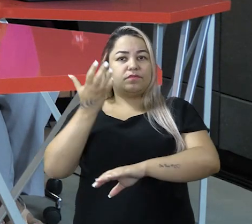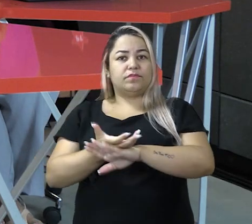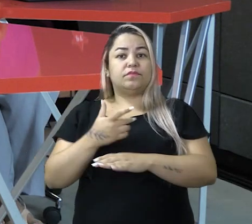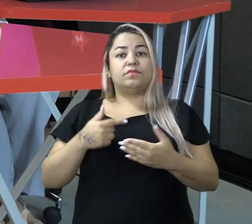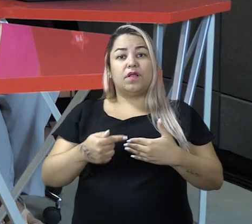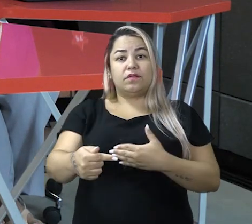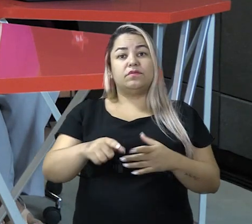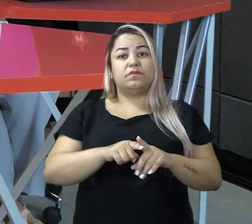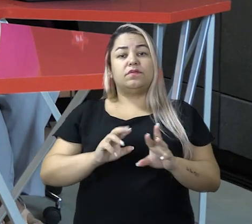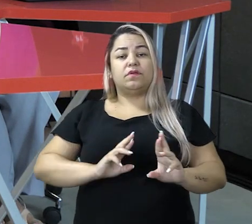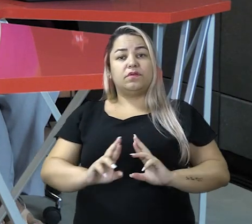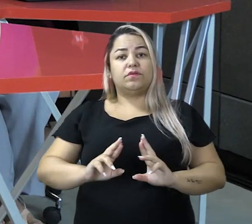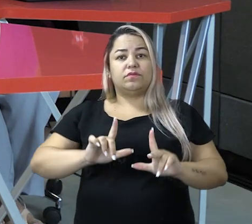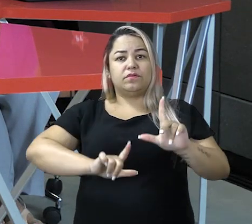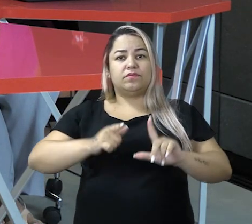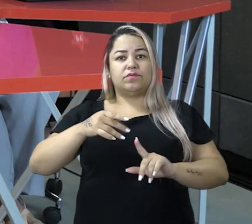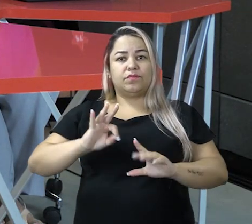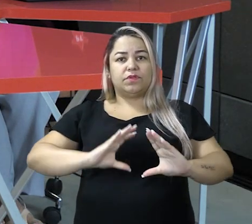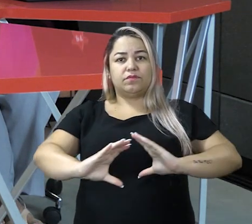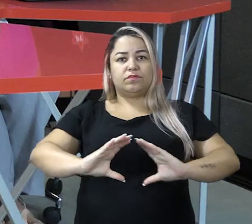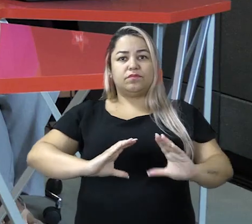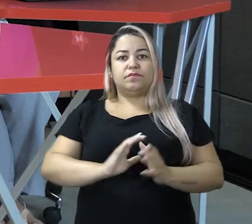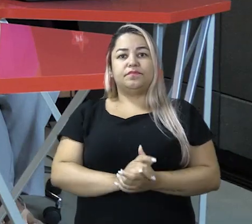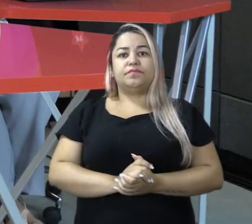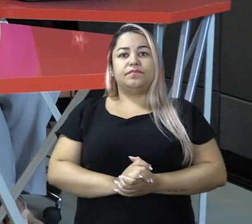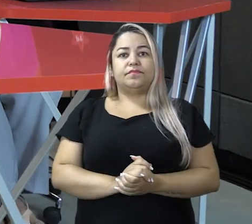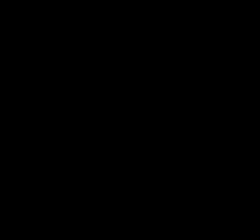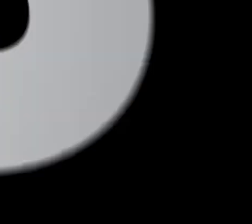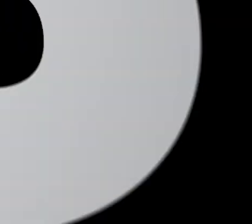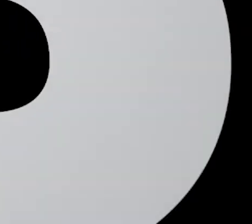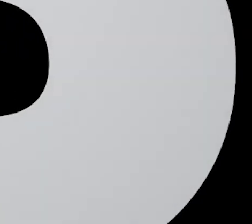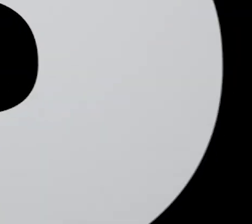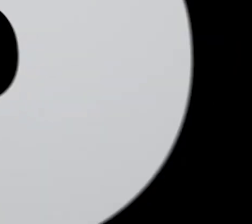o podcast semanal de notícias da rede PT de comunicação.